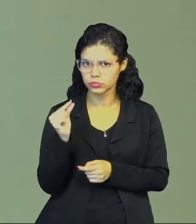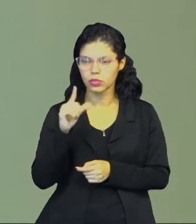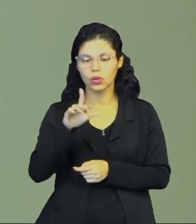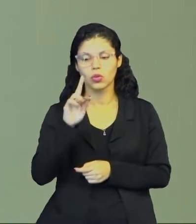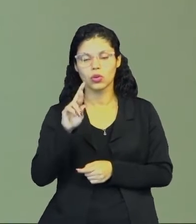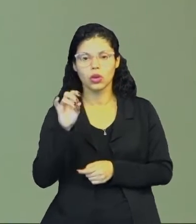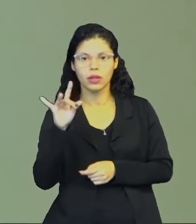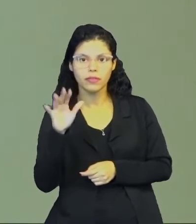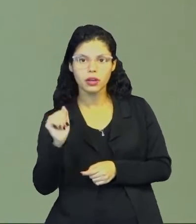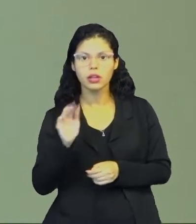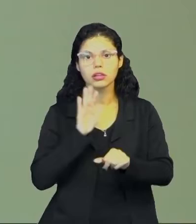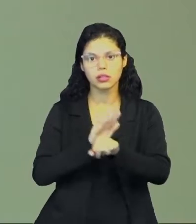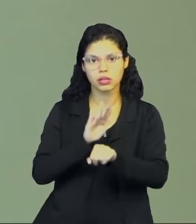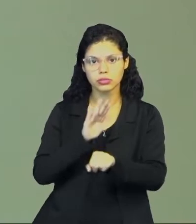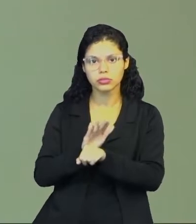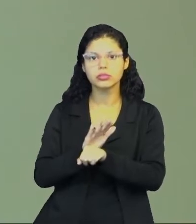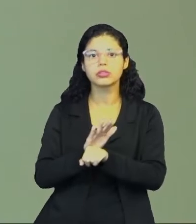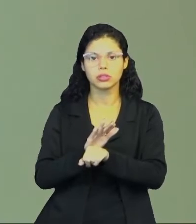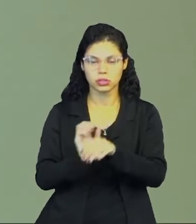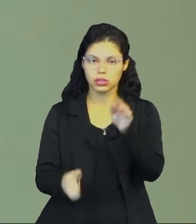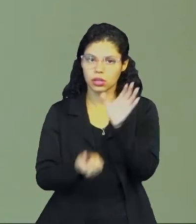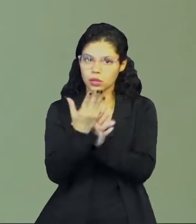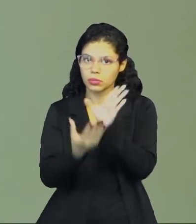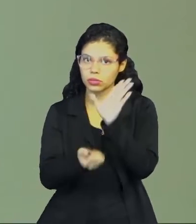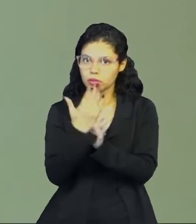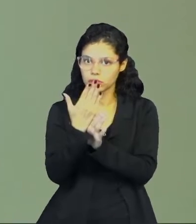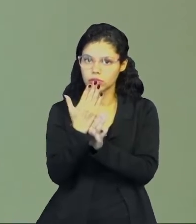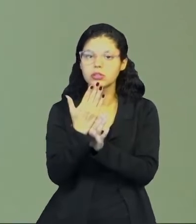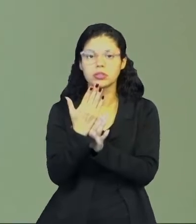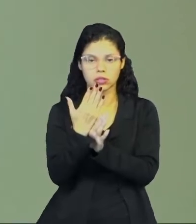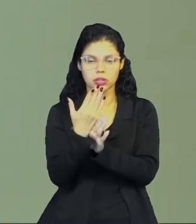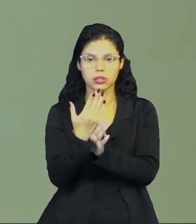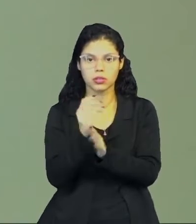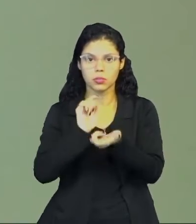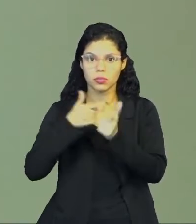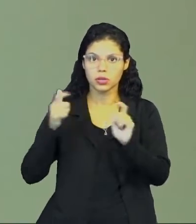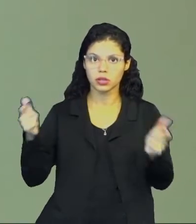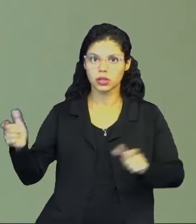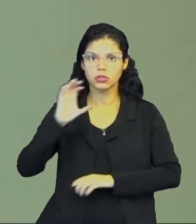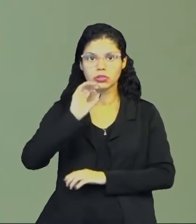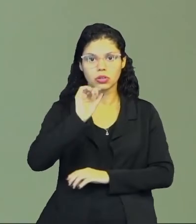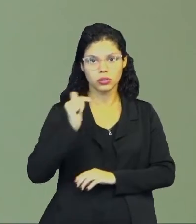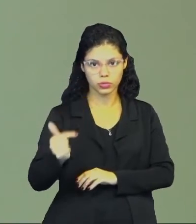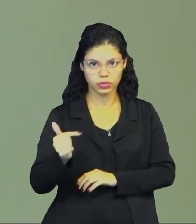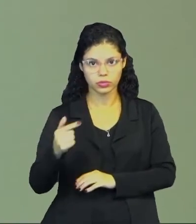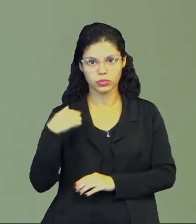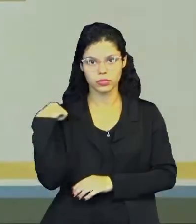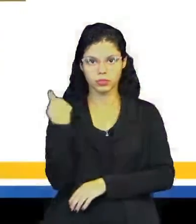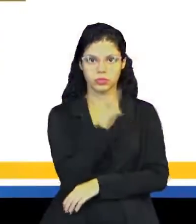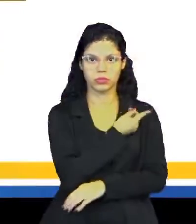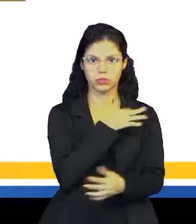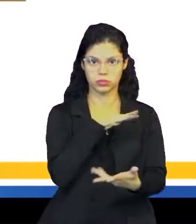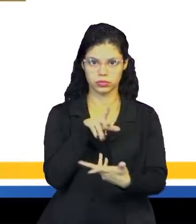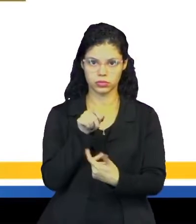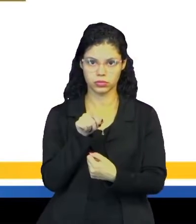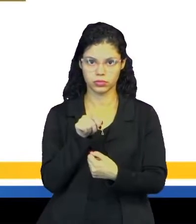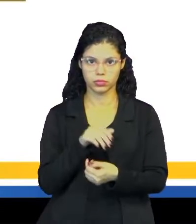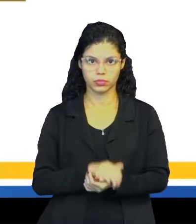clorofila, que então, nesse caso, ela é um filo que produz uma grande quantidade de oxigênio para nosso planeta.